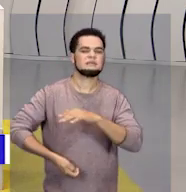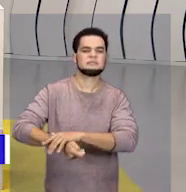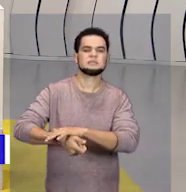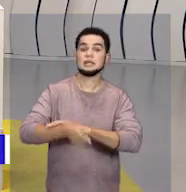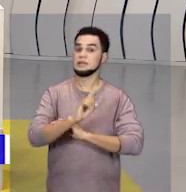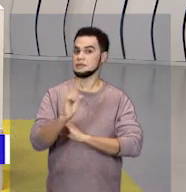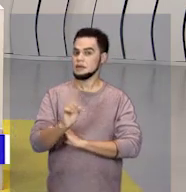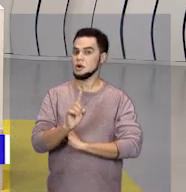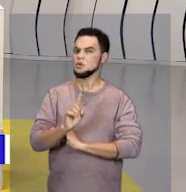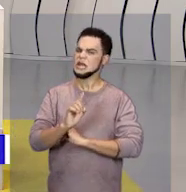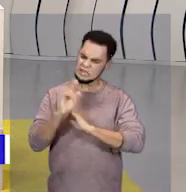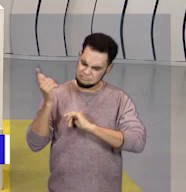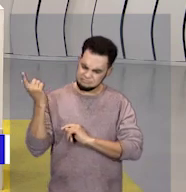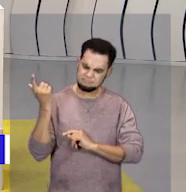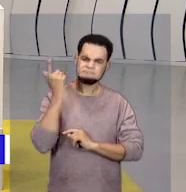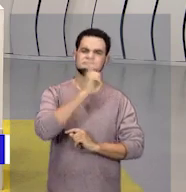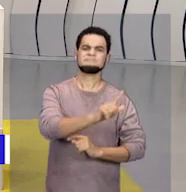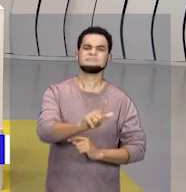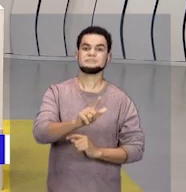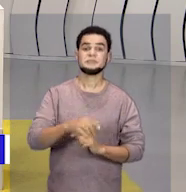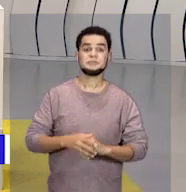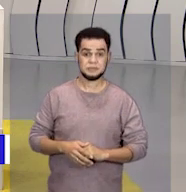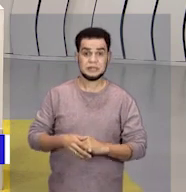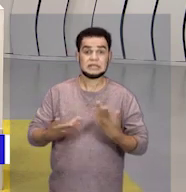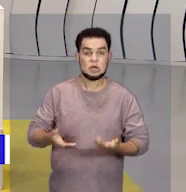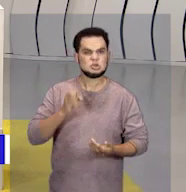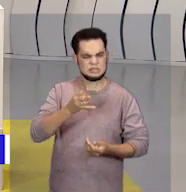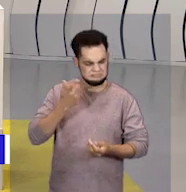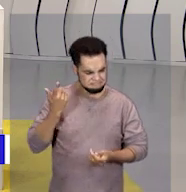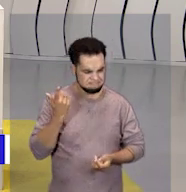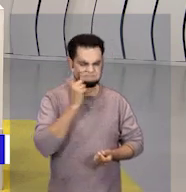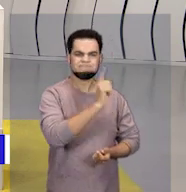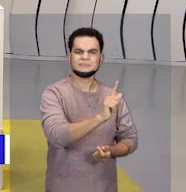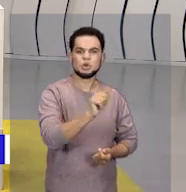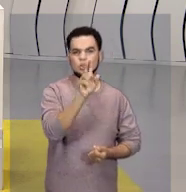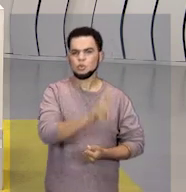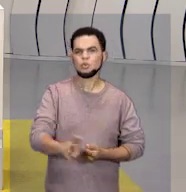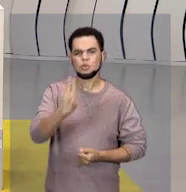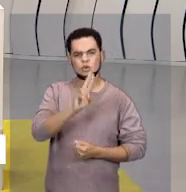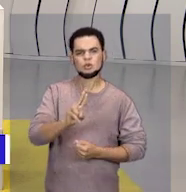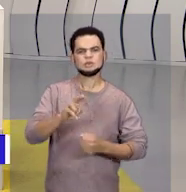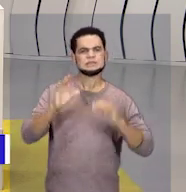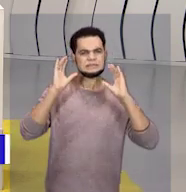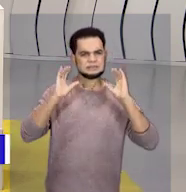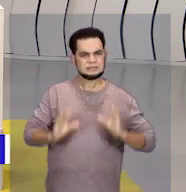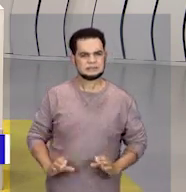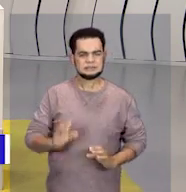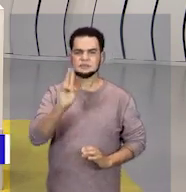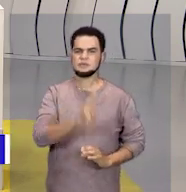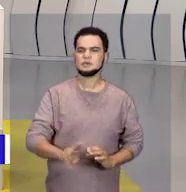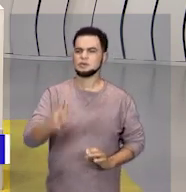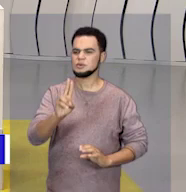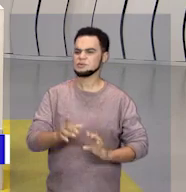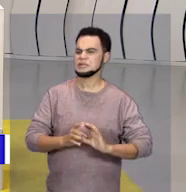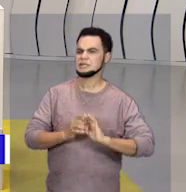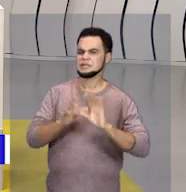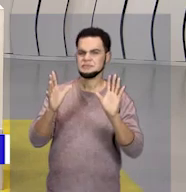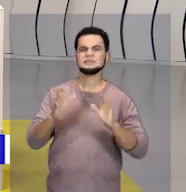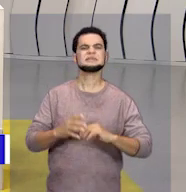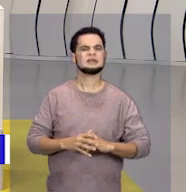ele é conquistado, o uso da nossa cidadania, o uso da nossa liberdade, o